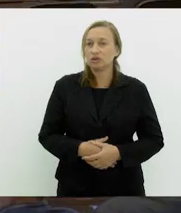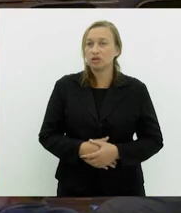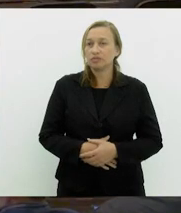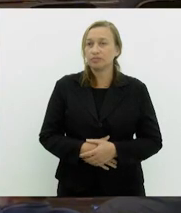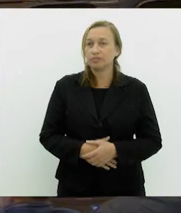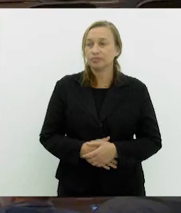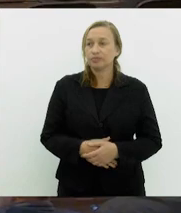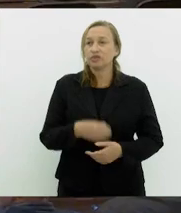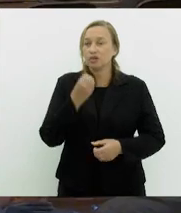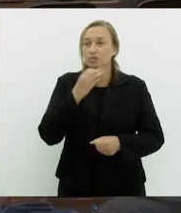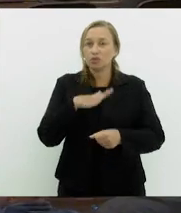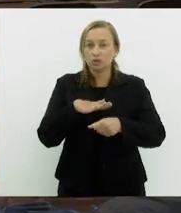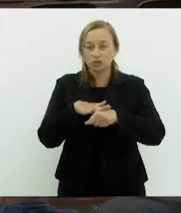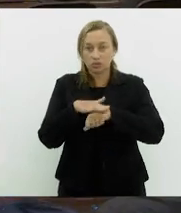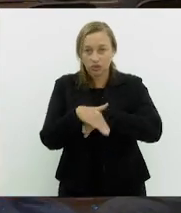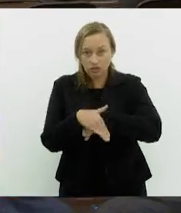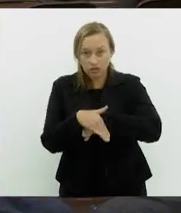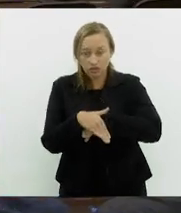Boa noite